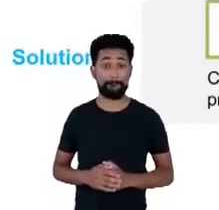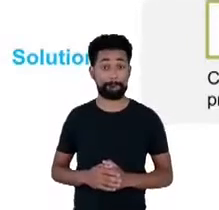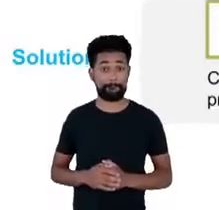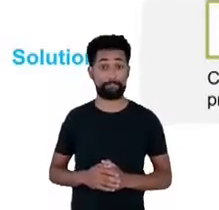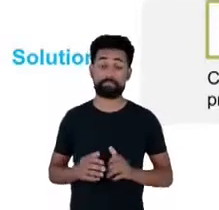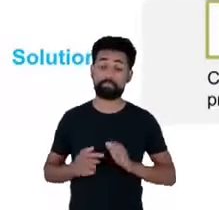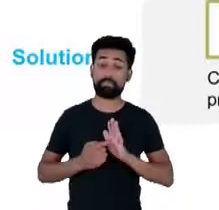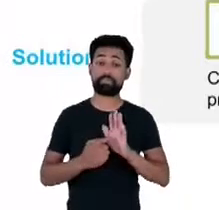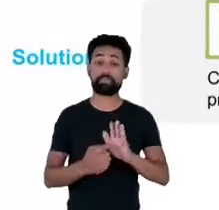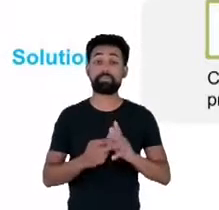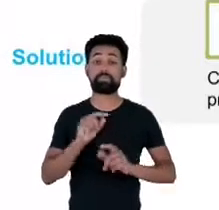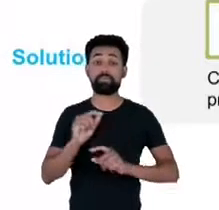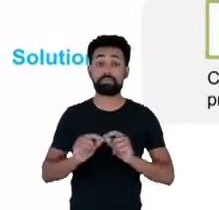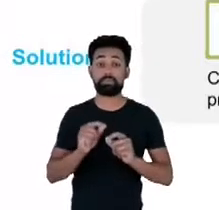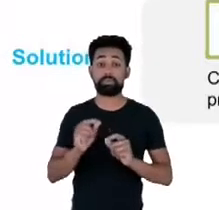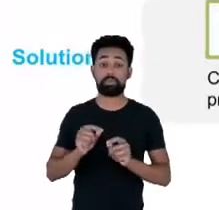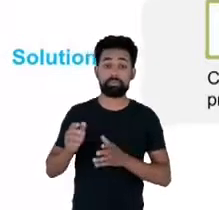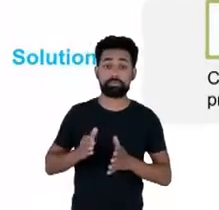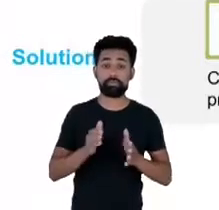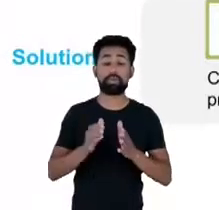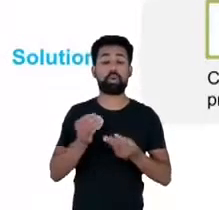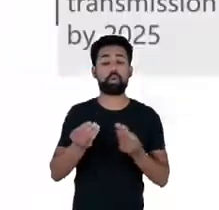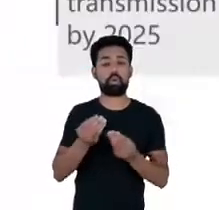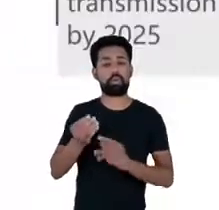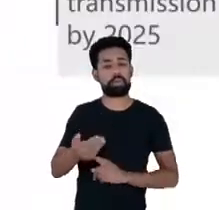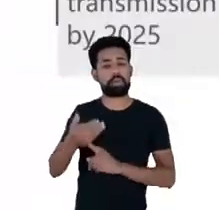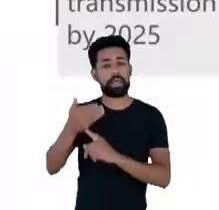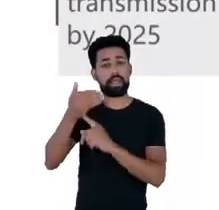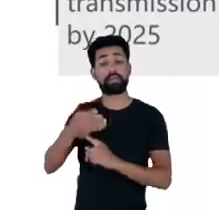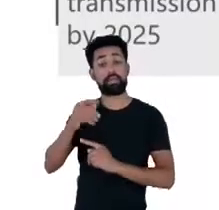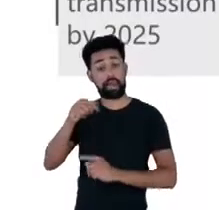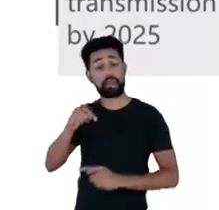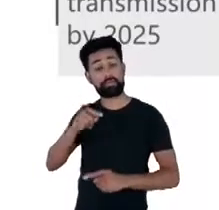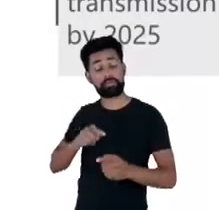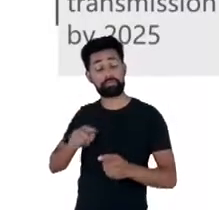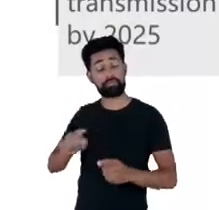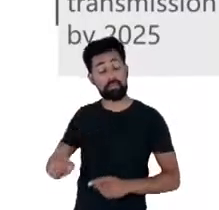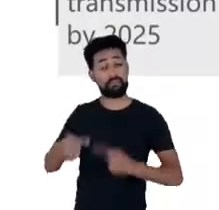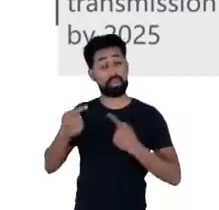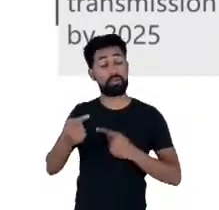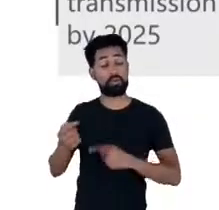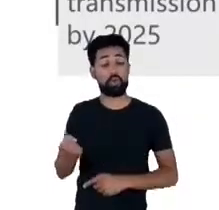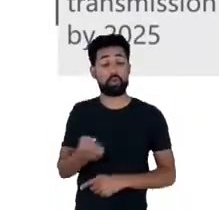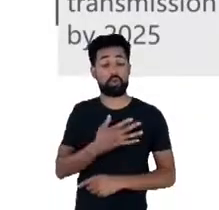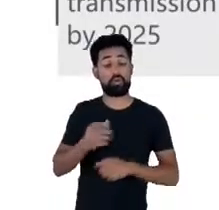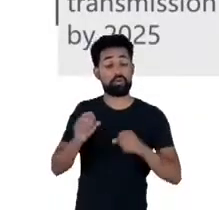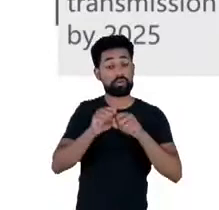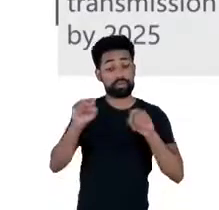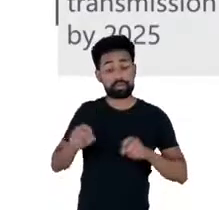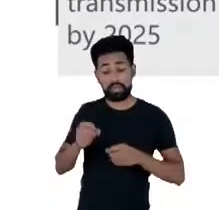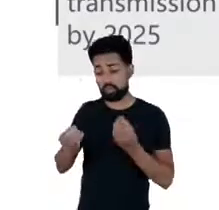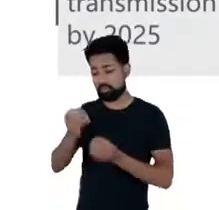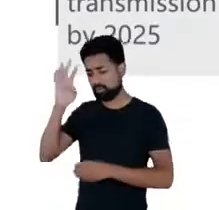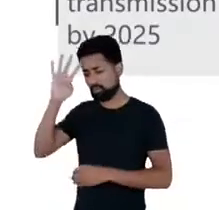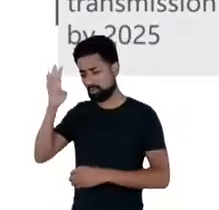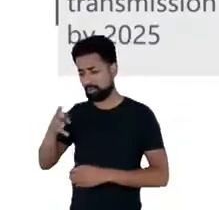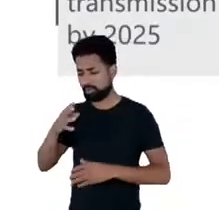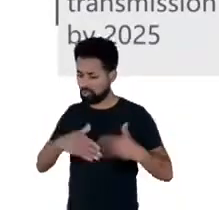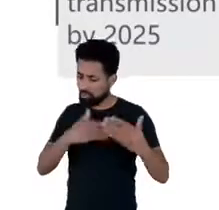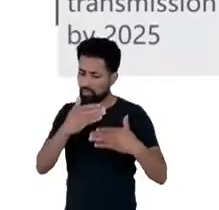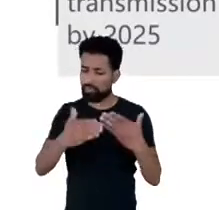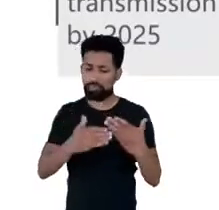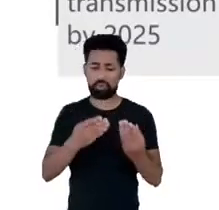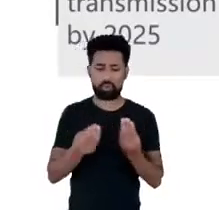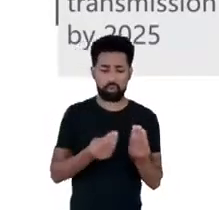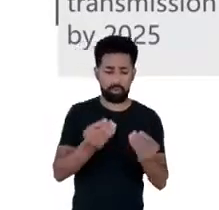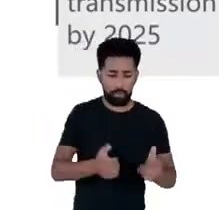as direções técnicas. Somos os desafios para os novos sistemas e as soluções, o desenvolvimento e as soluções. Então, como melhorar